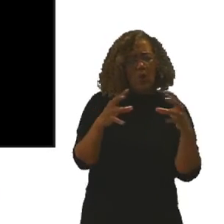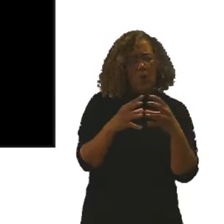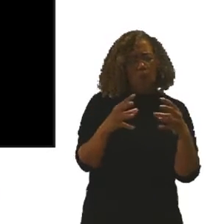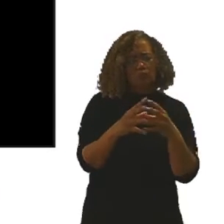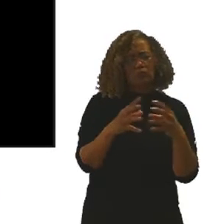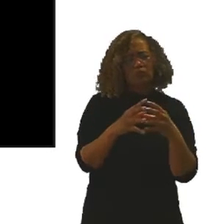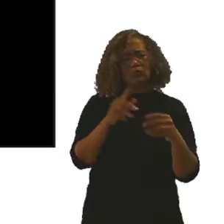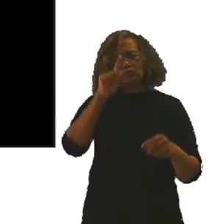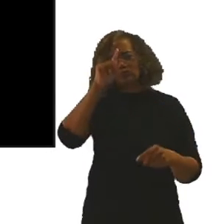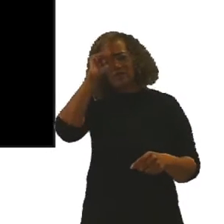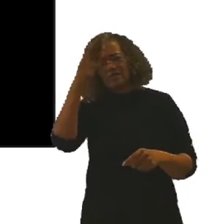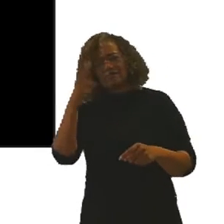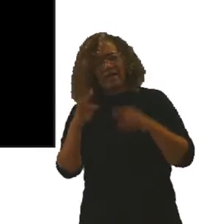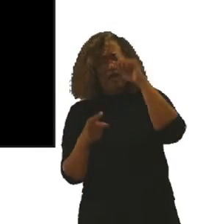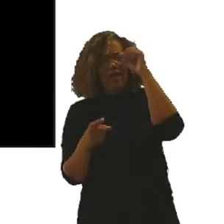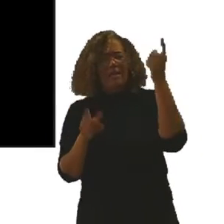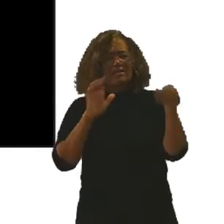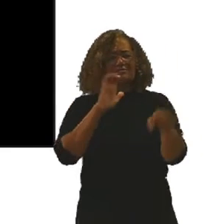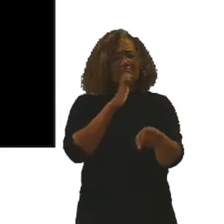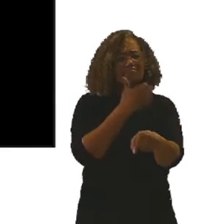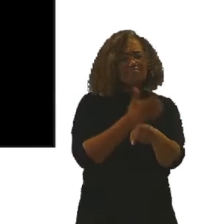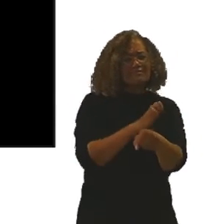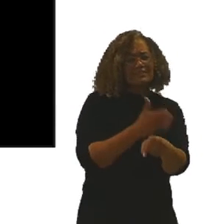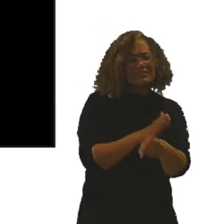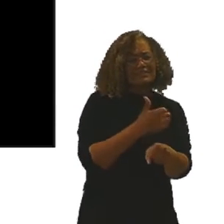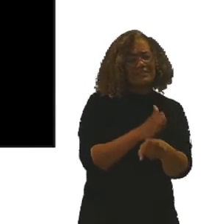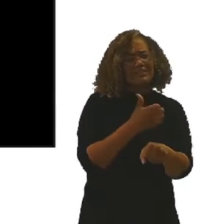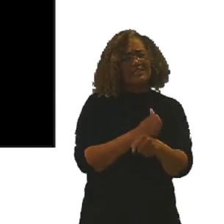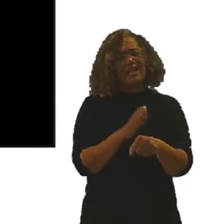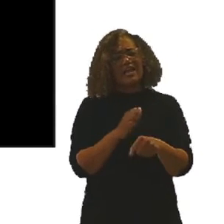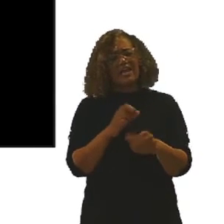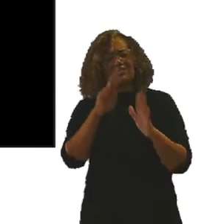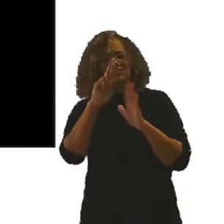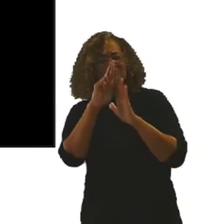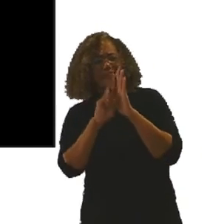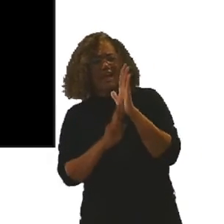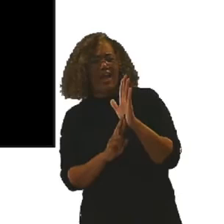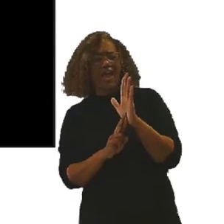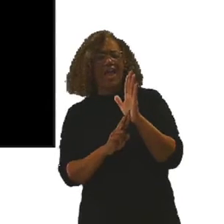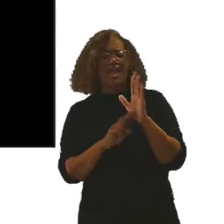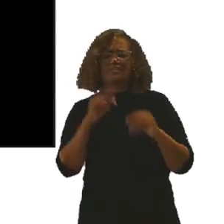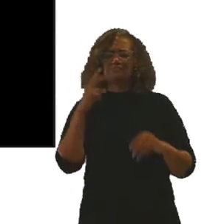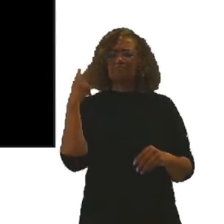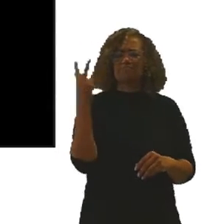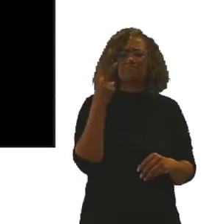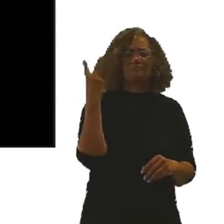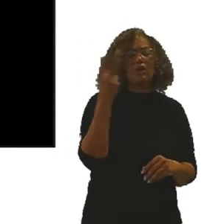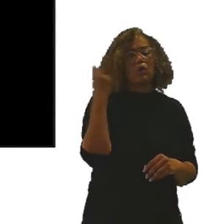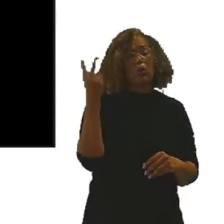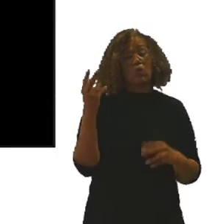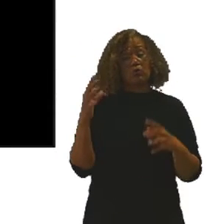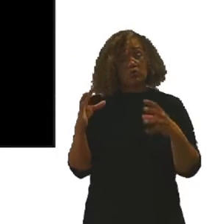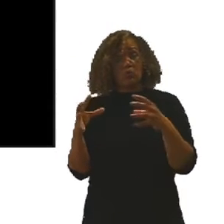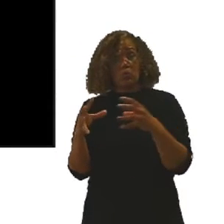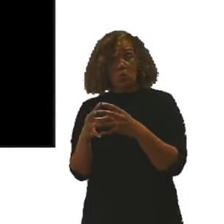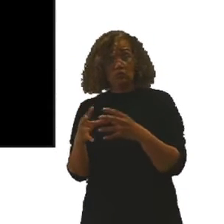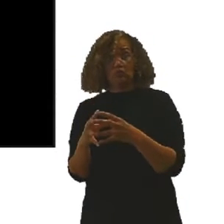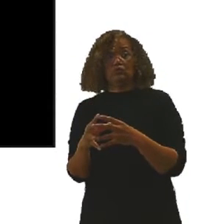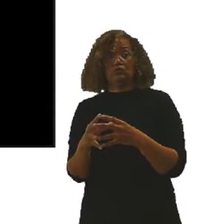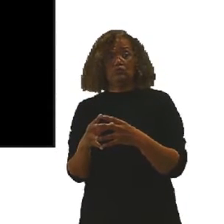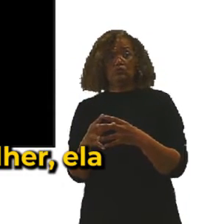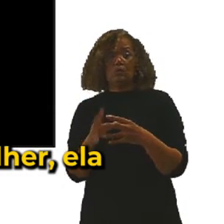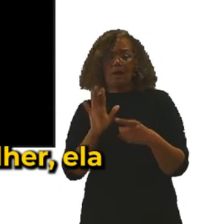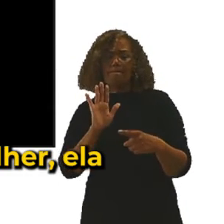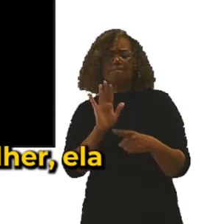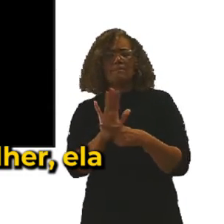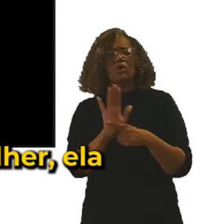de estratégias, de condutas, de regras, de valores, que eles